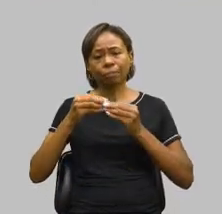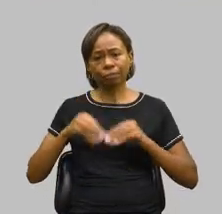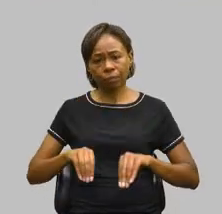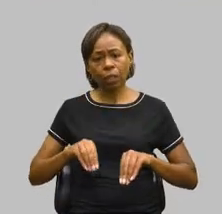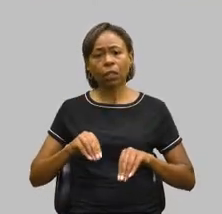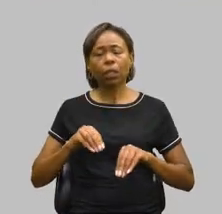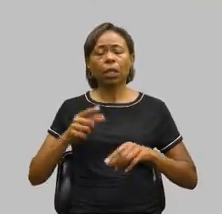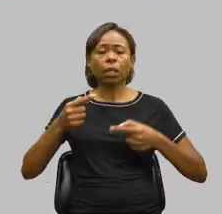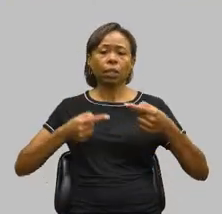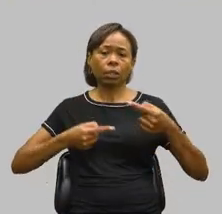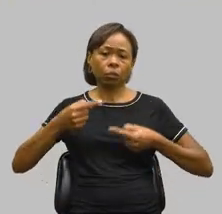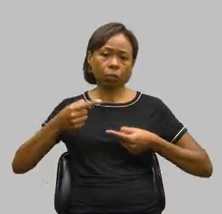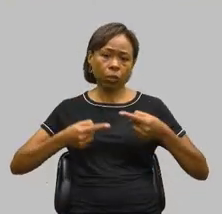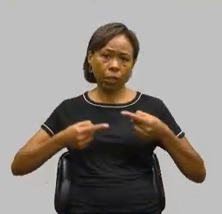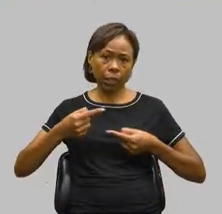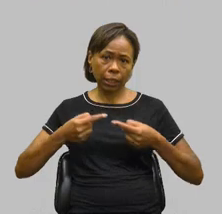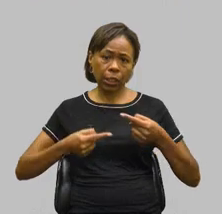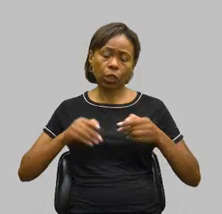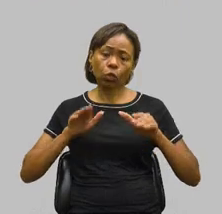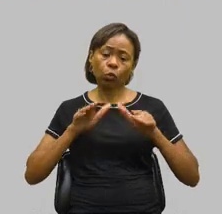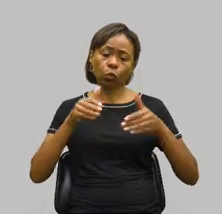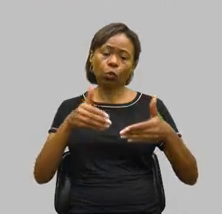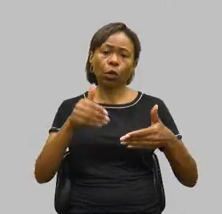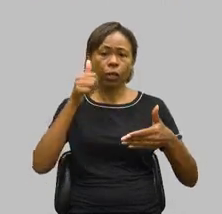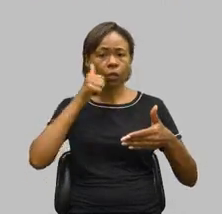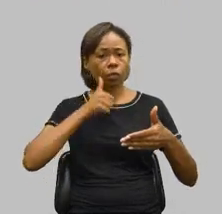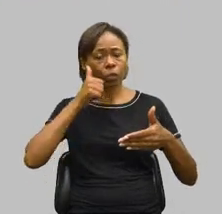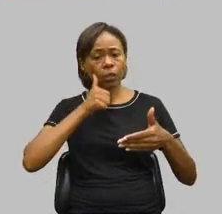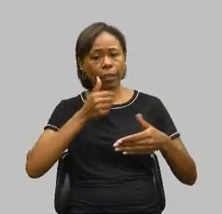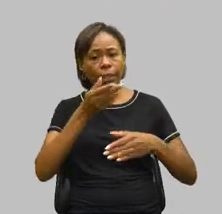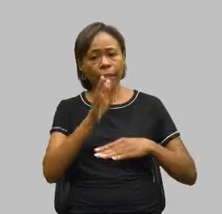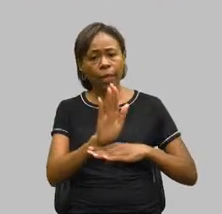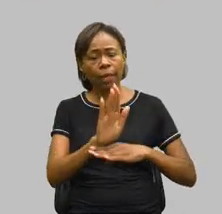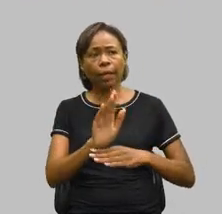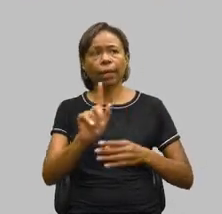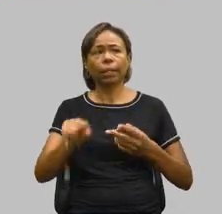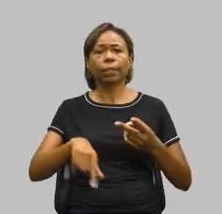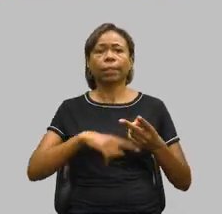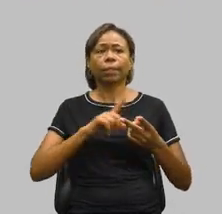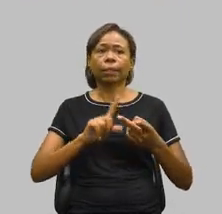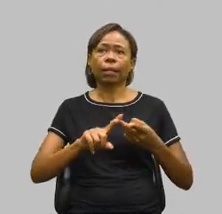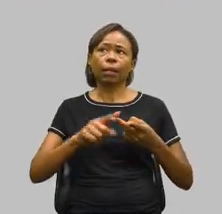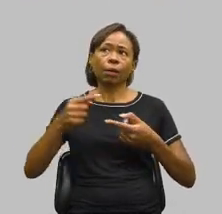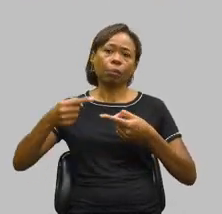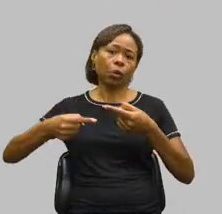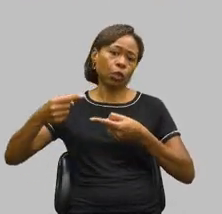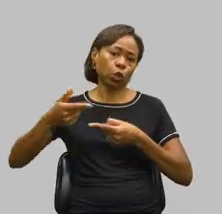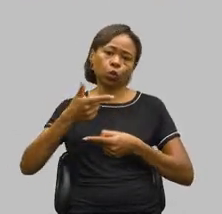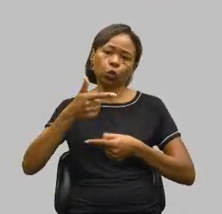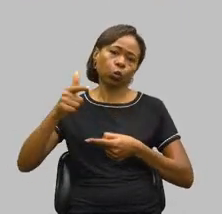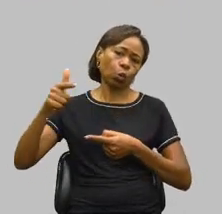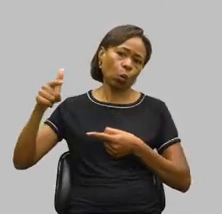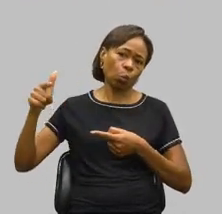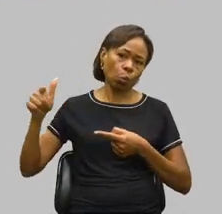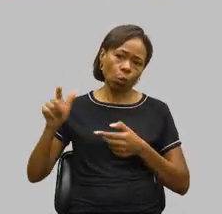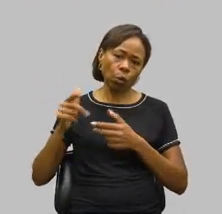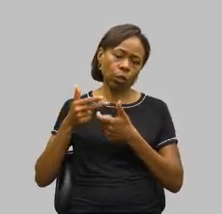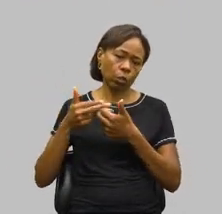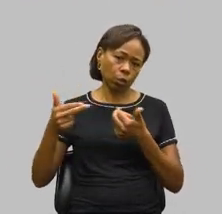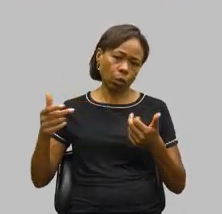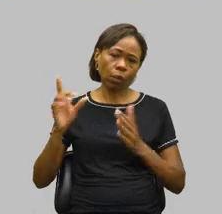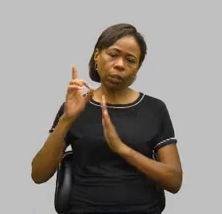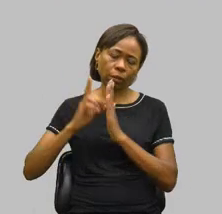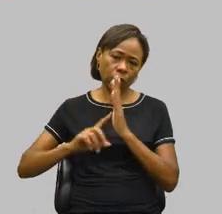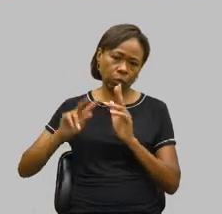eh de atenção às mulheres tem impacto na política de atenção a às outras comissões que estão postas aqui a Direitos